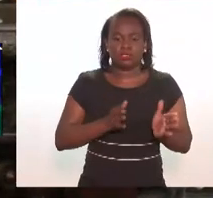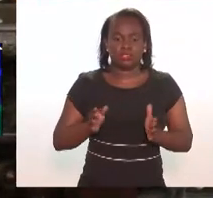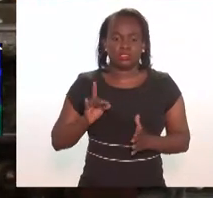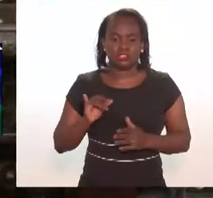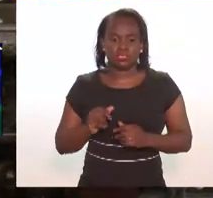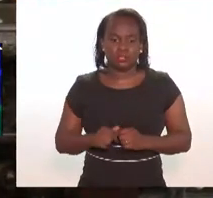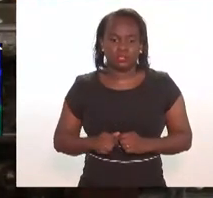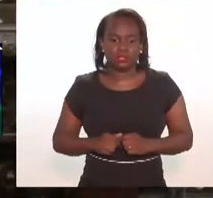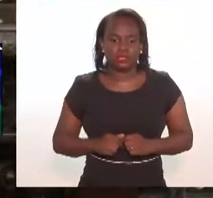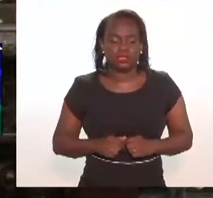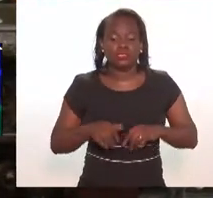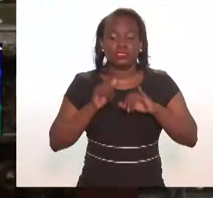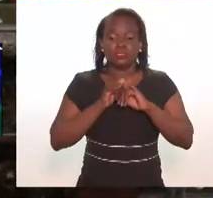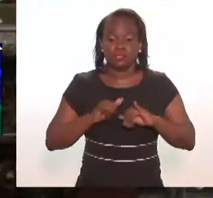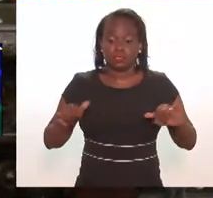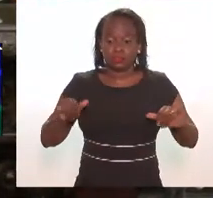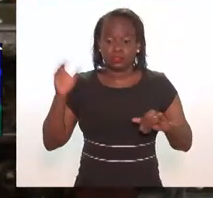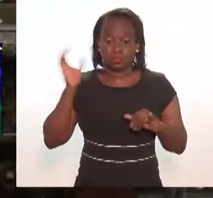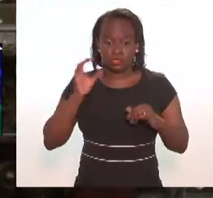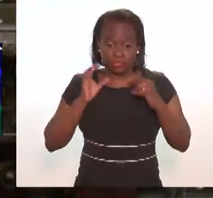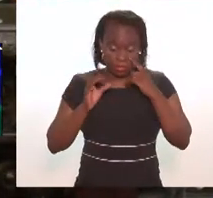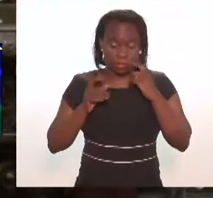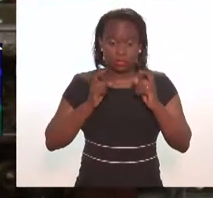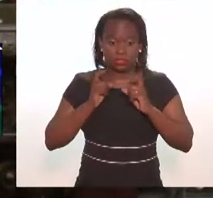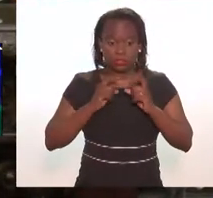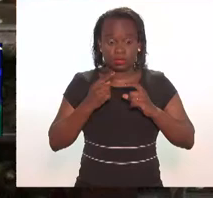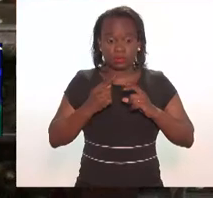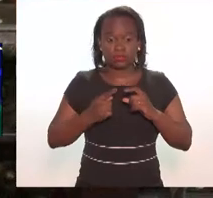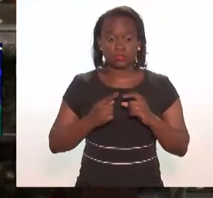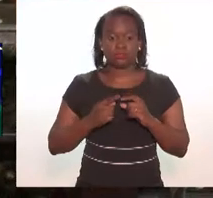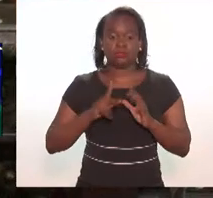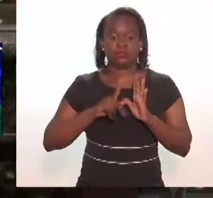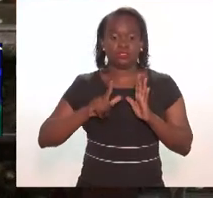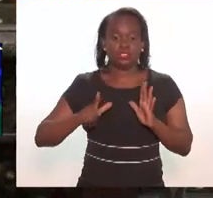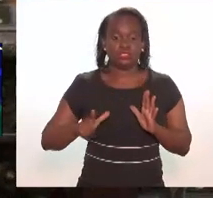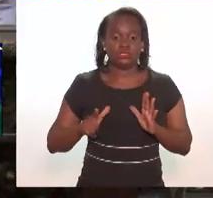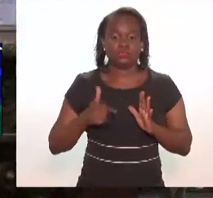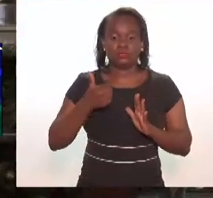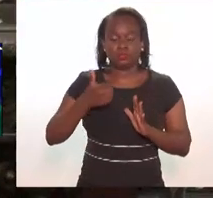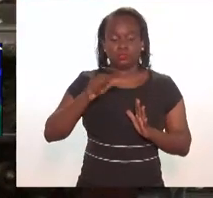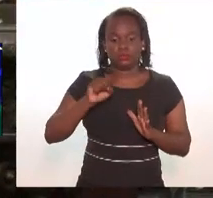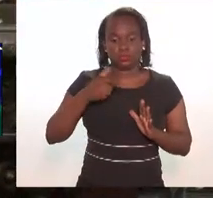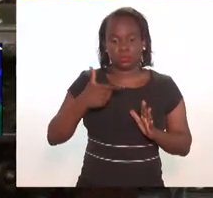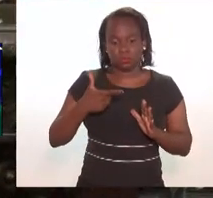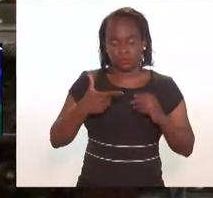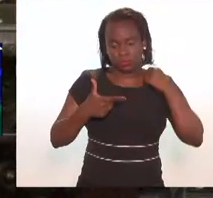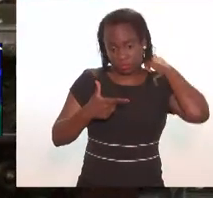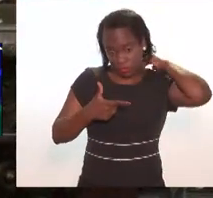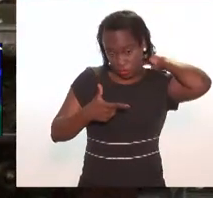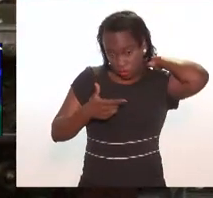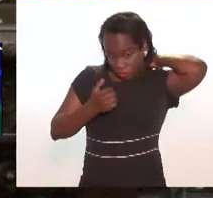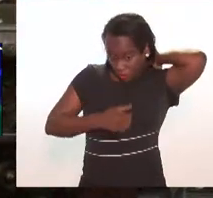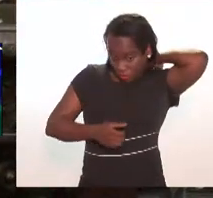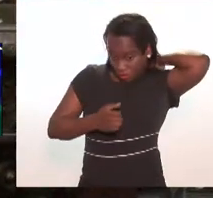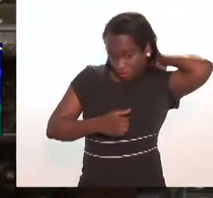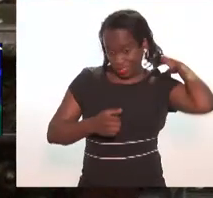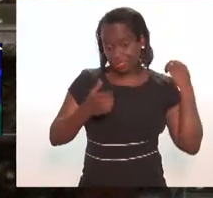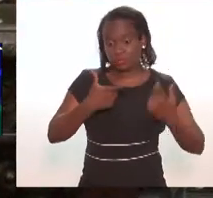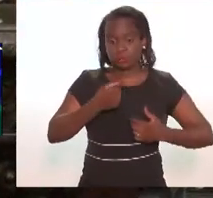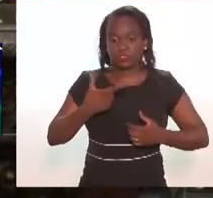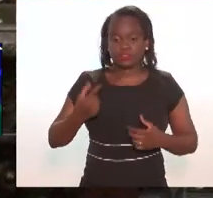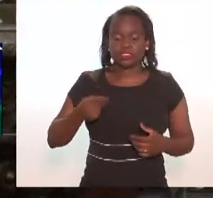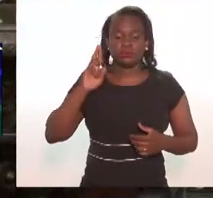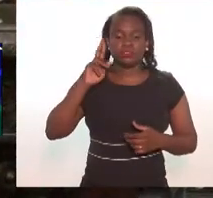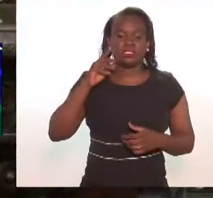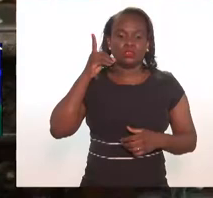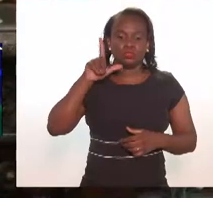dia. Anuncio, em regime de urgência e discussão única, projeto de lei 1821 de 2020, de autoria da deputada Lucinha,